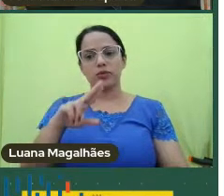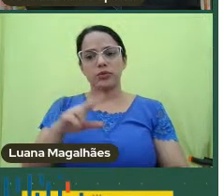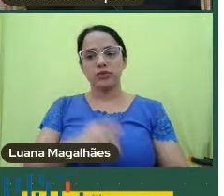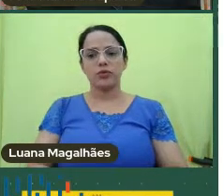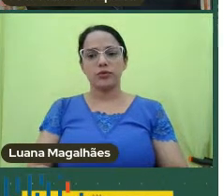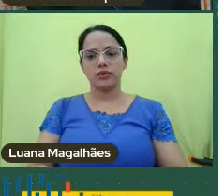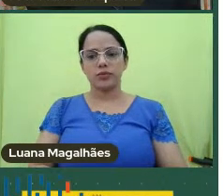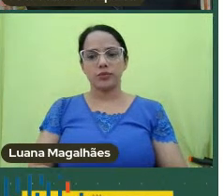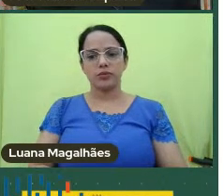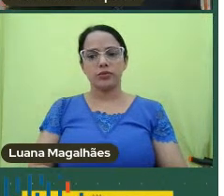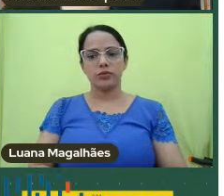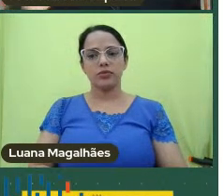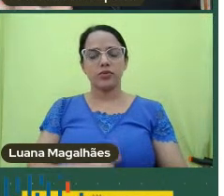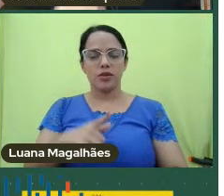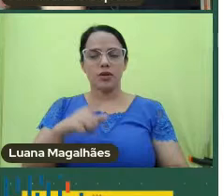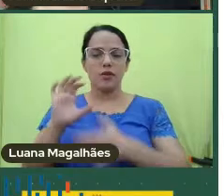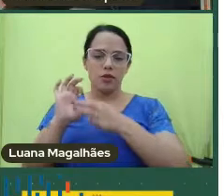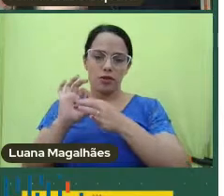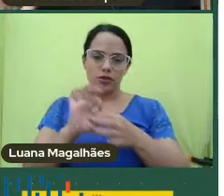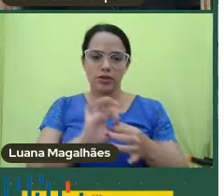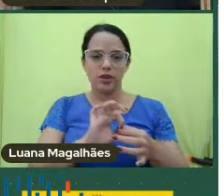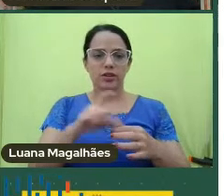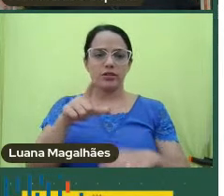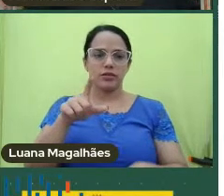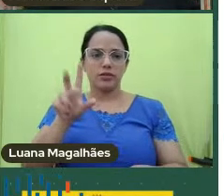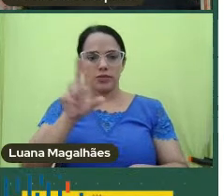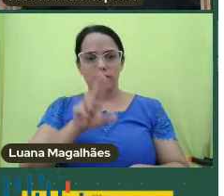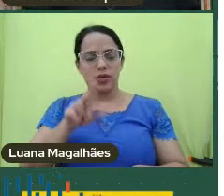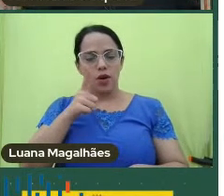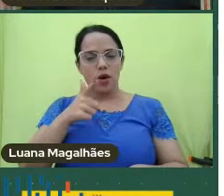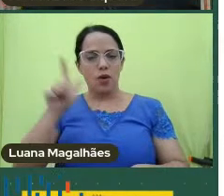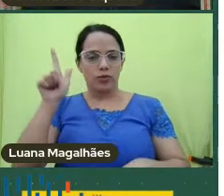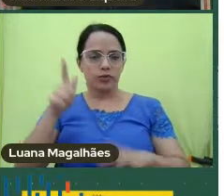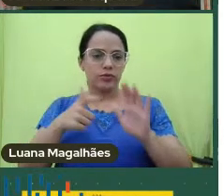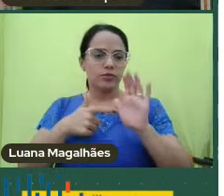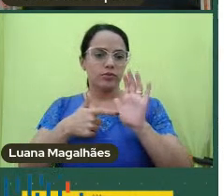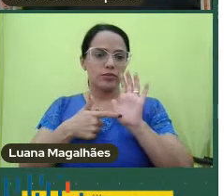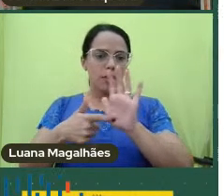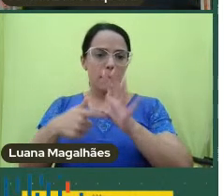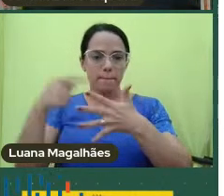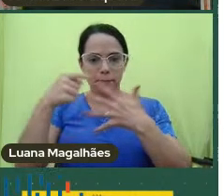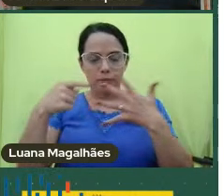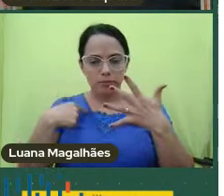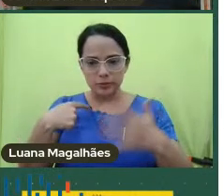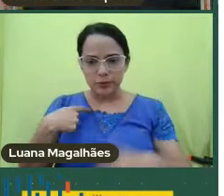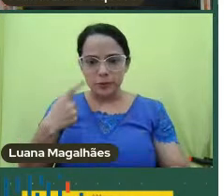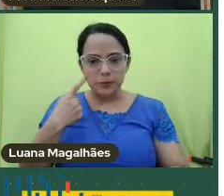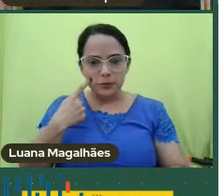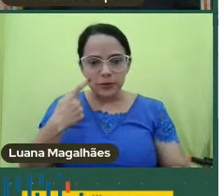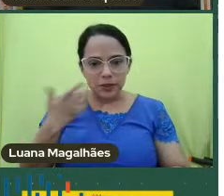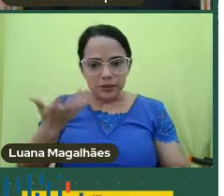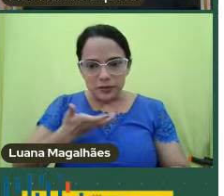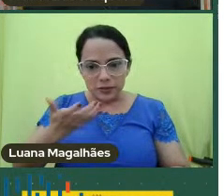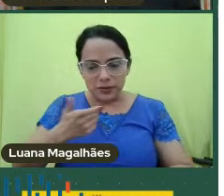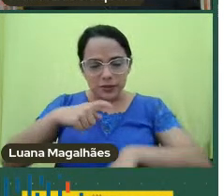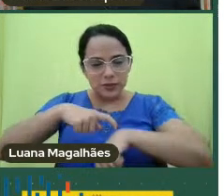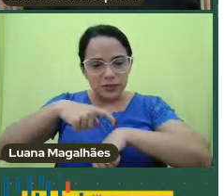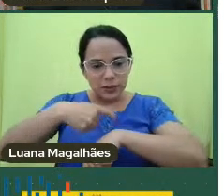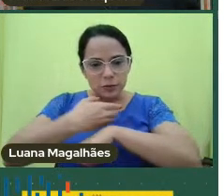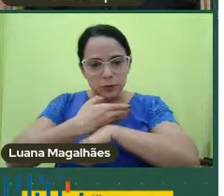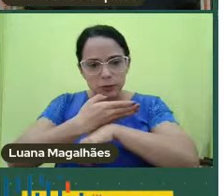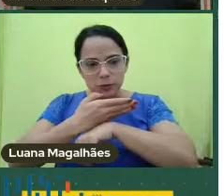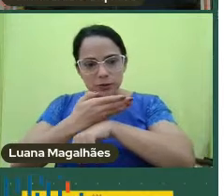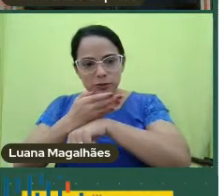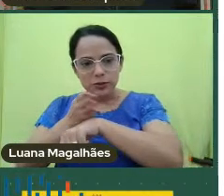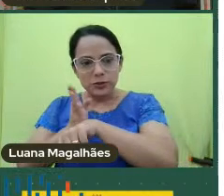contexto didático. Né? Uma outra pessoa pode usar essa foto para outras questões. Deixa eu dar uma corrida aqui, porque o tempo está passando e, segundo os